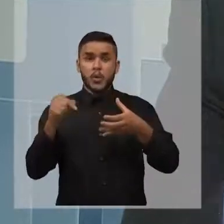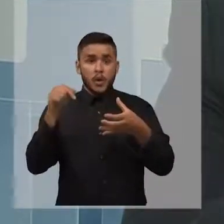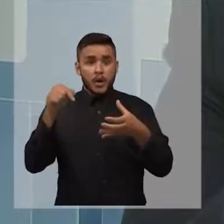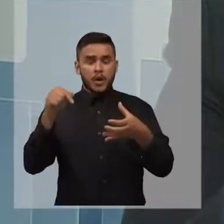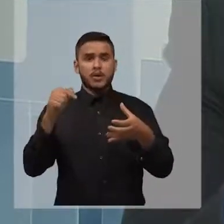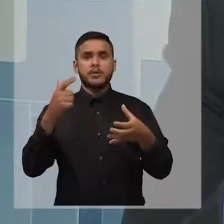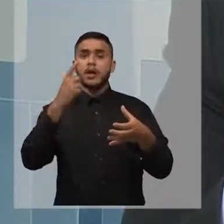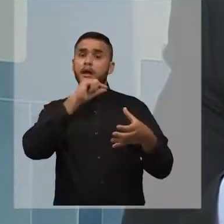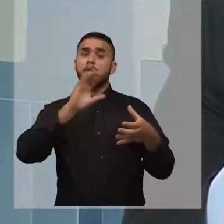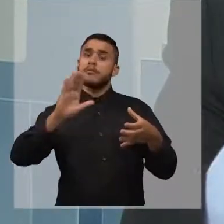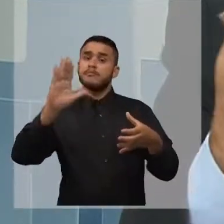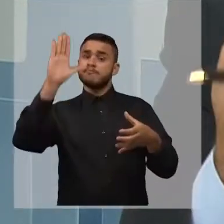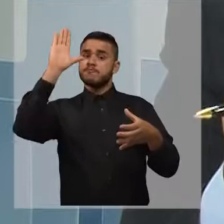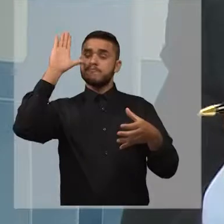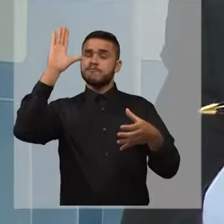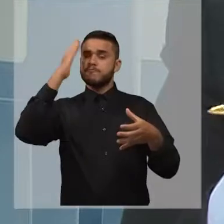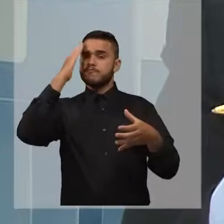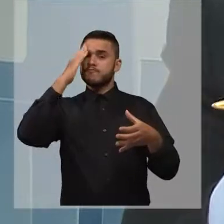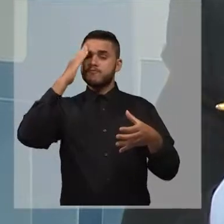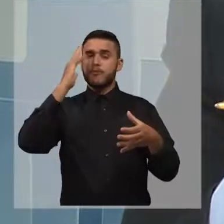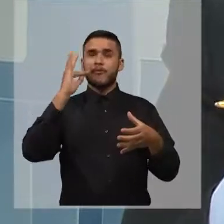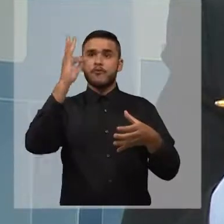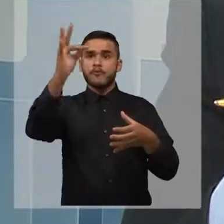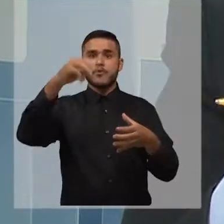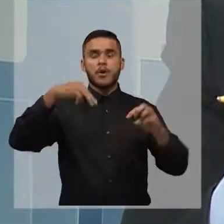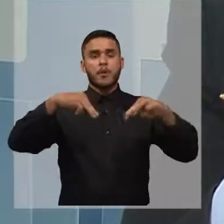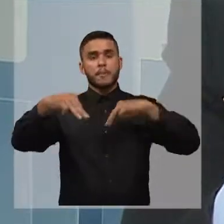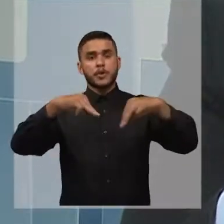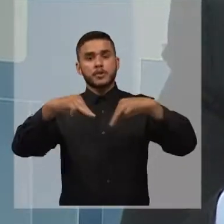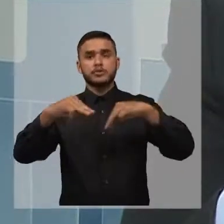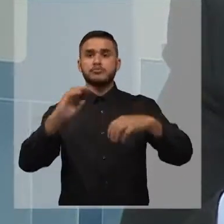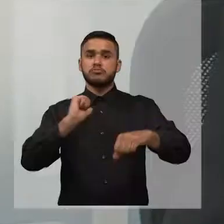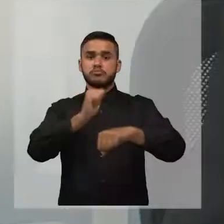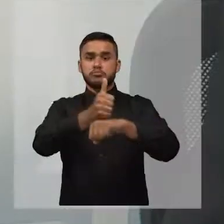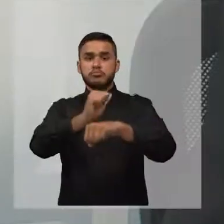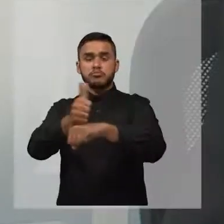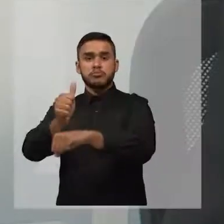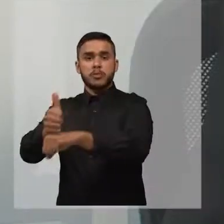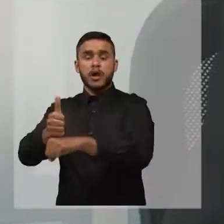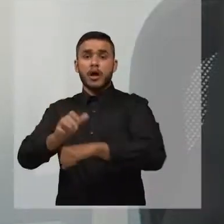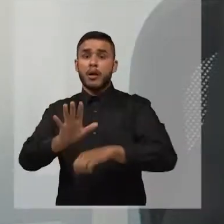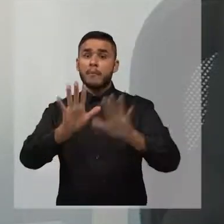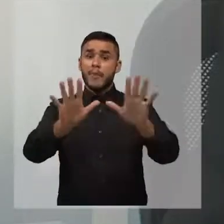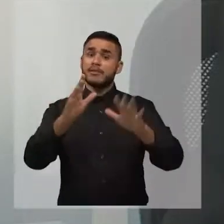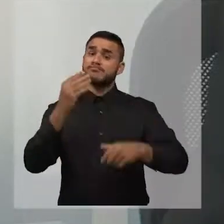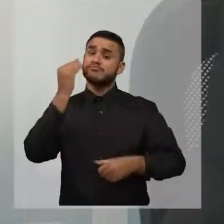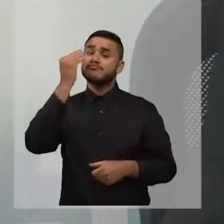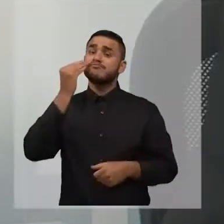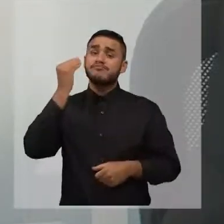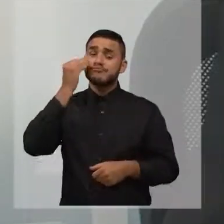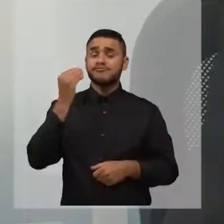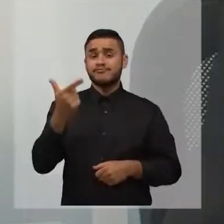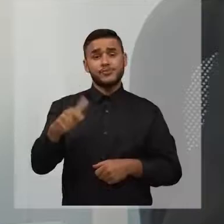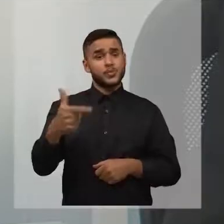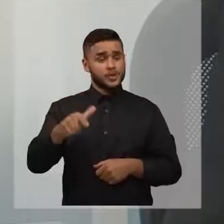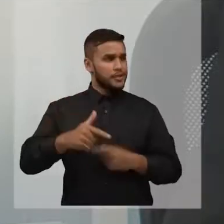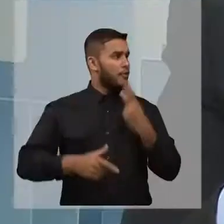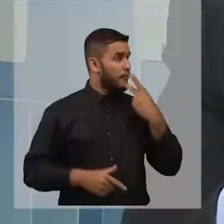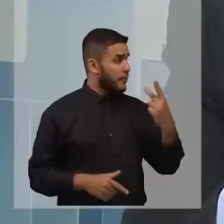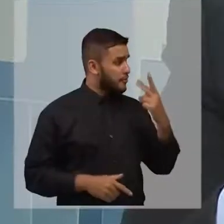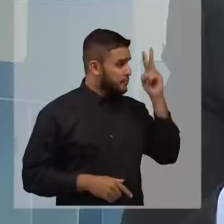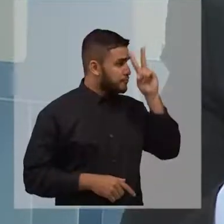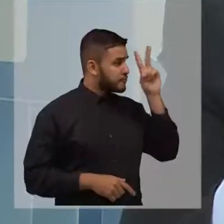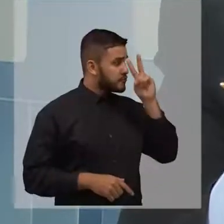da campanha do Bolsonaro, que seriam futuros ministros e participantes do governo, não tinham experiência e